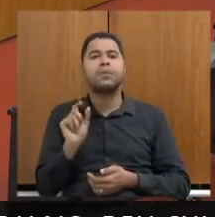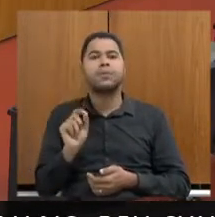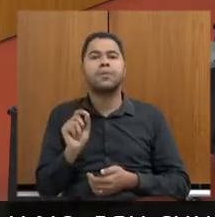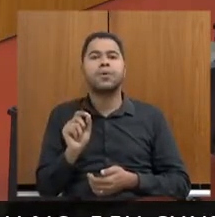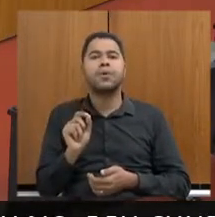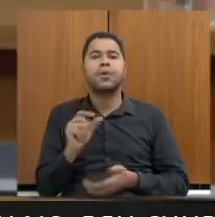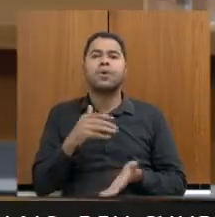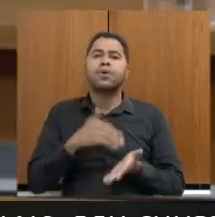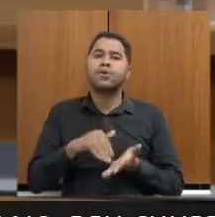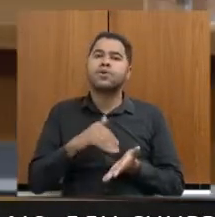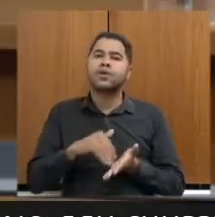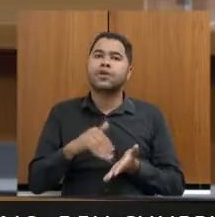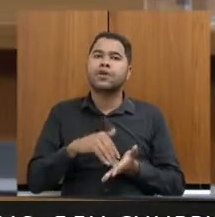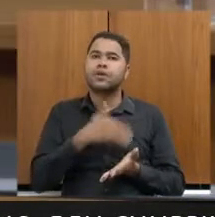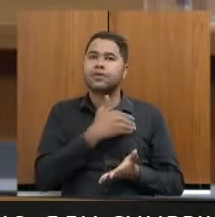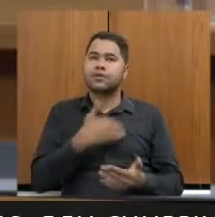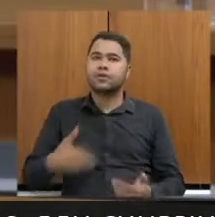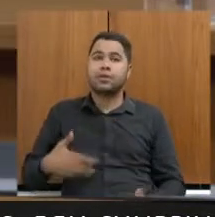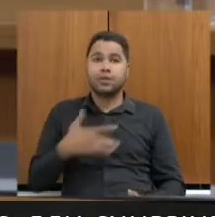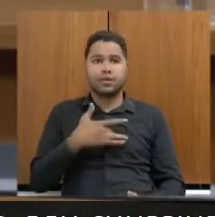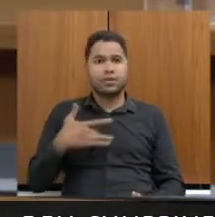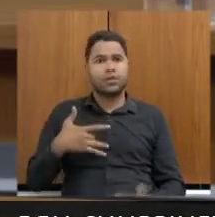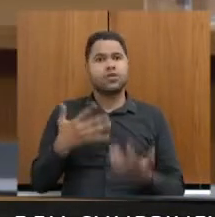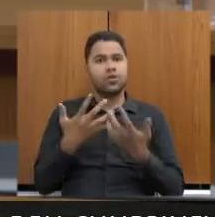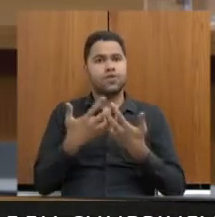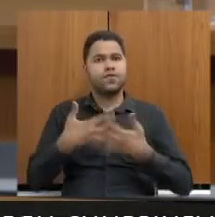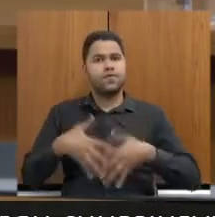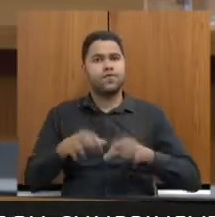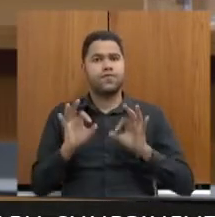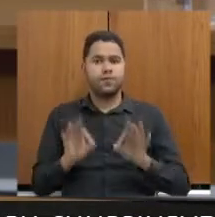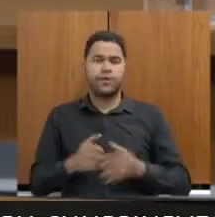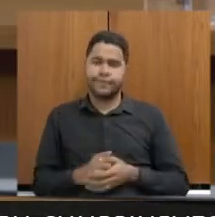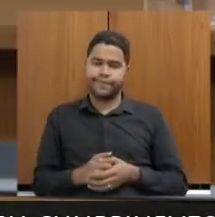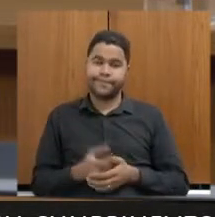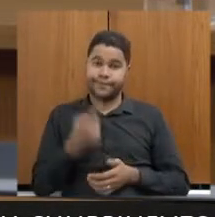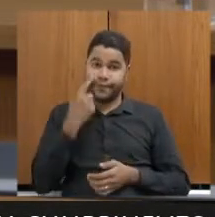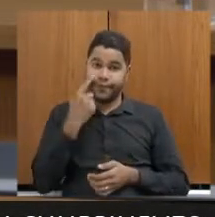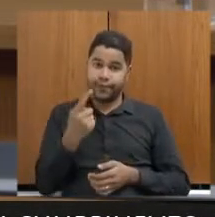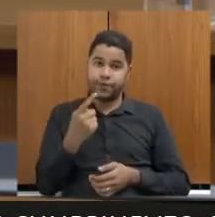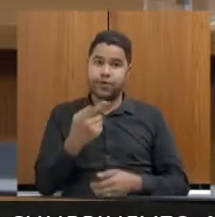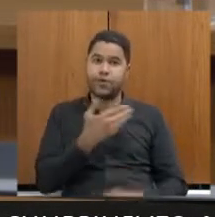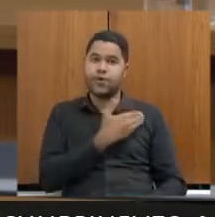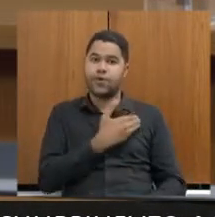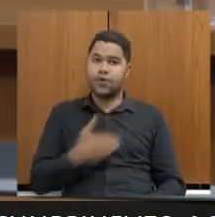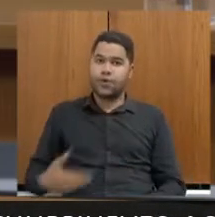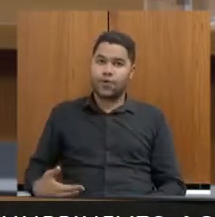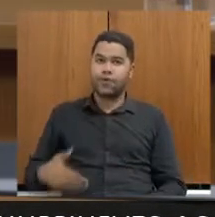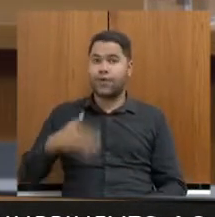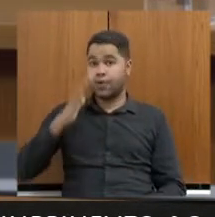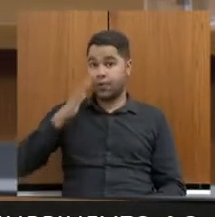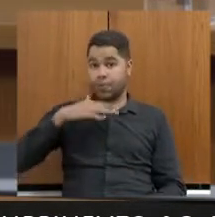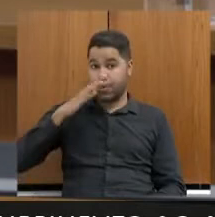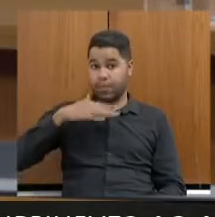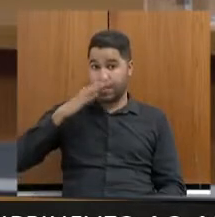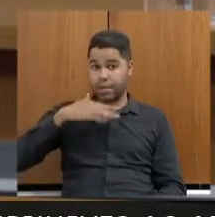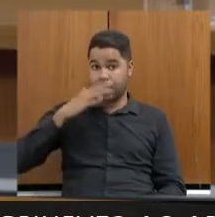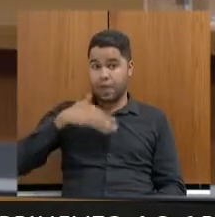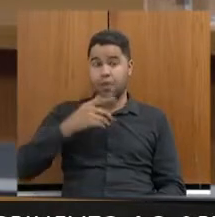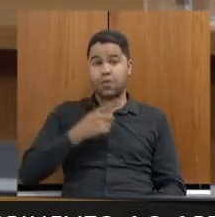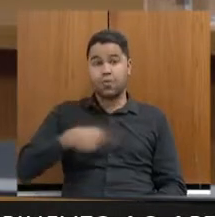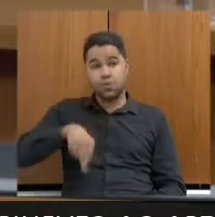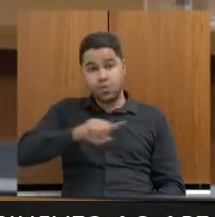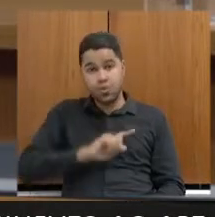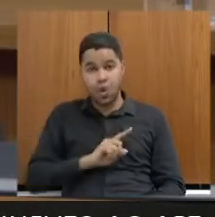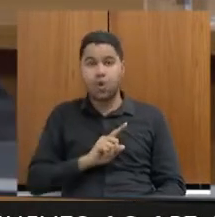uma Secretaria de Estado da Saúde que funcionasse visto que no governo o hotel nós